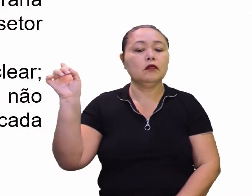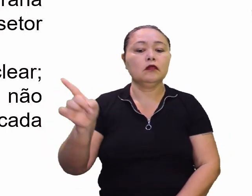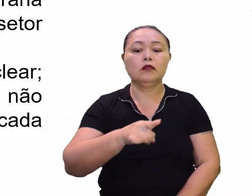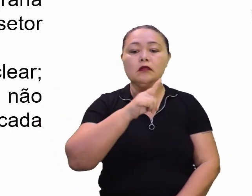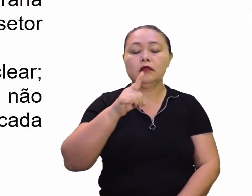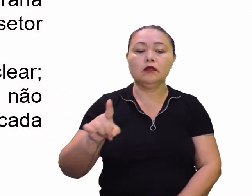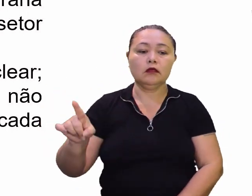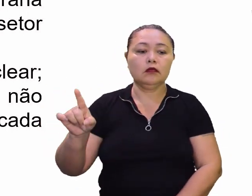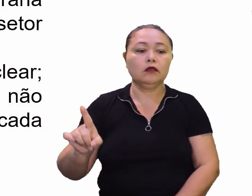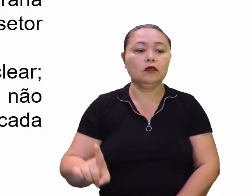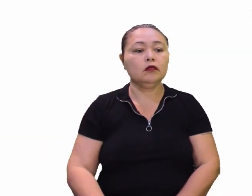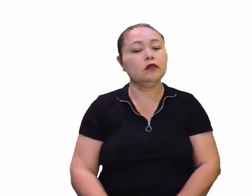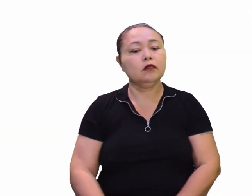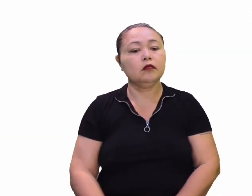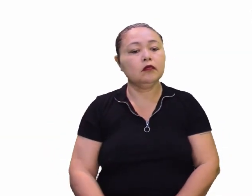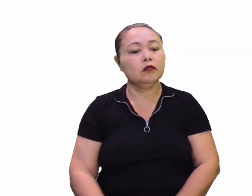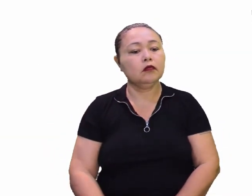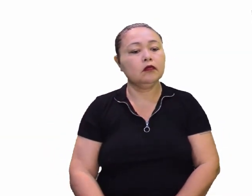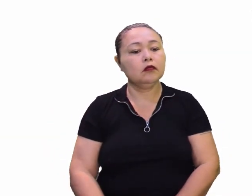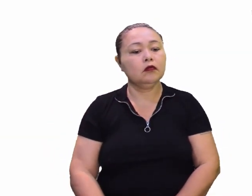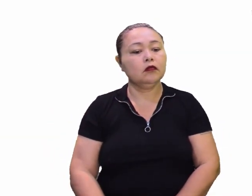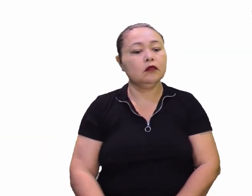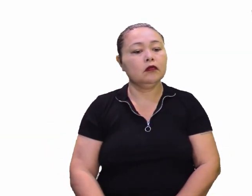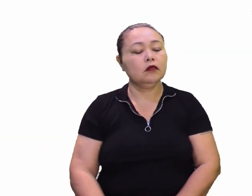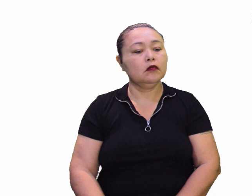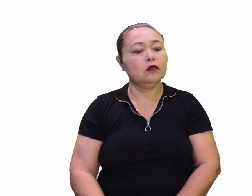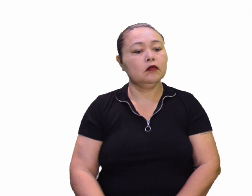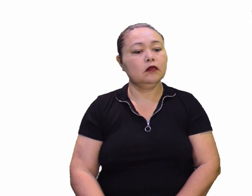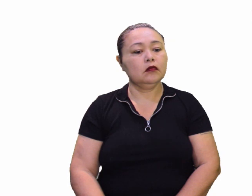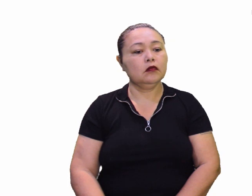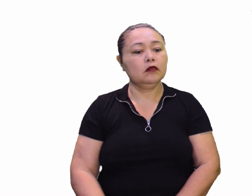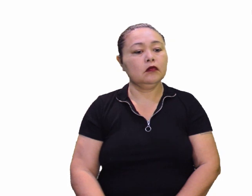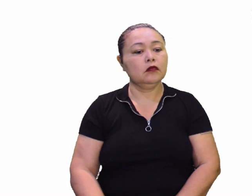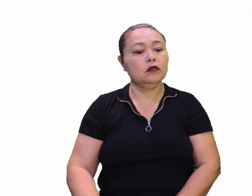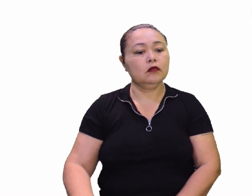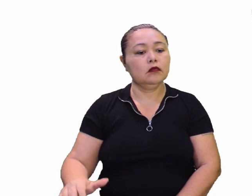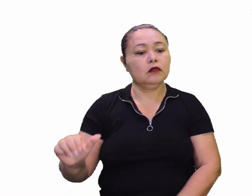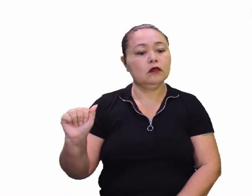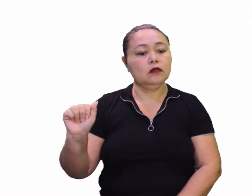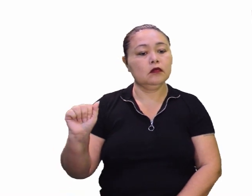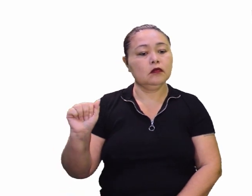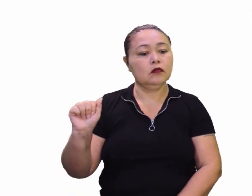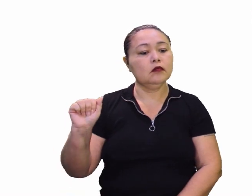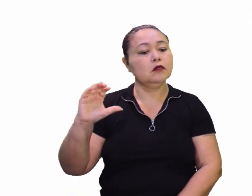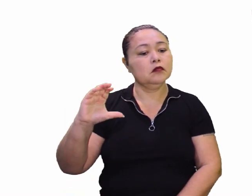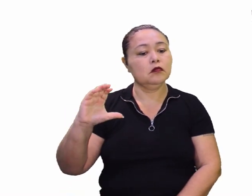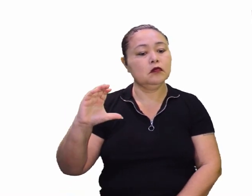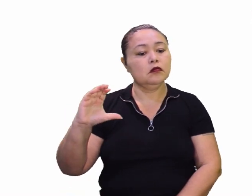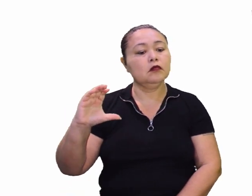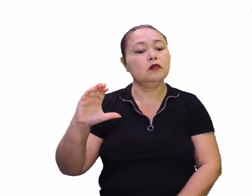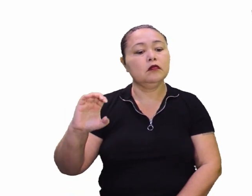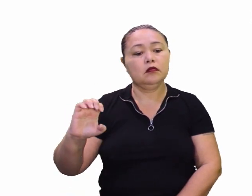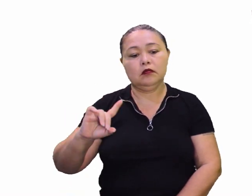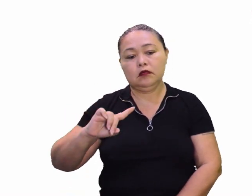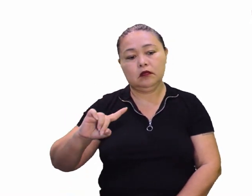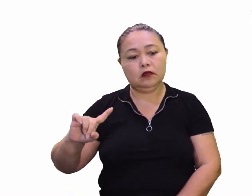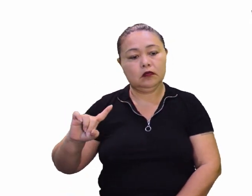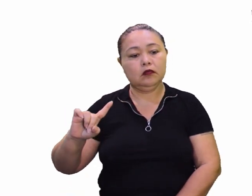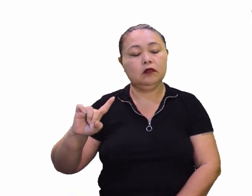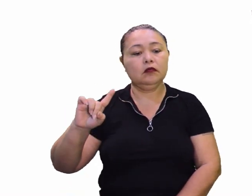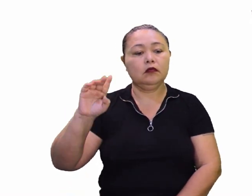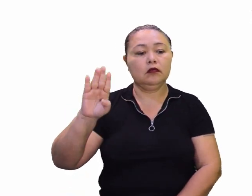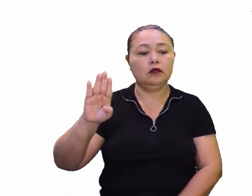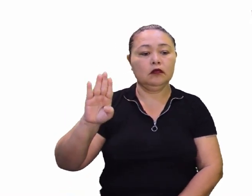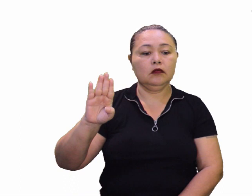o que diz que a 1 está certo, né? Olha aí, ó. A B já foi, a C já foi e a E também. Só tem